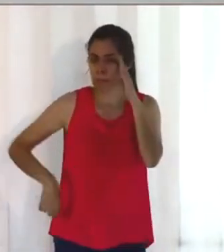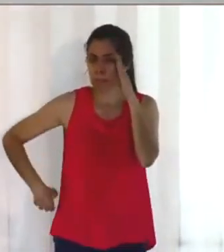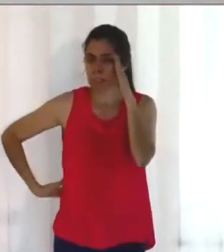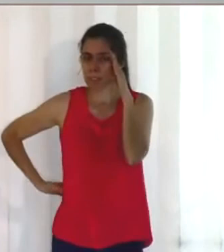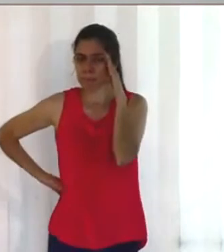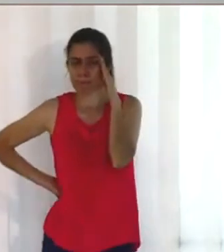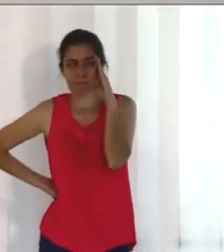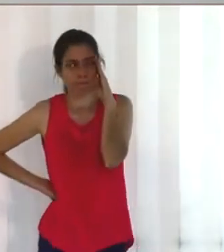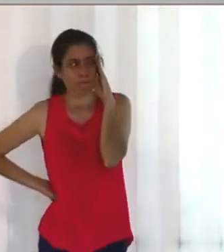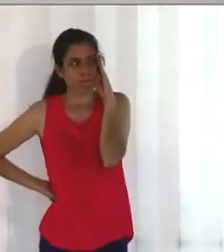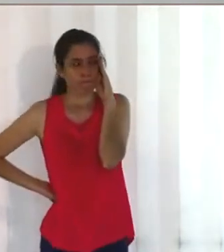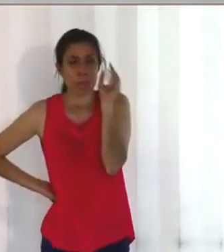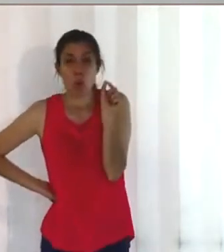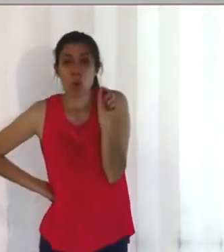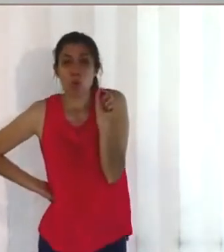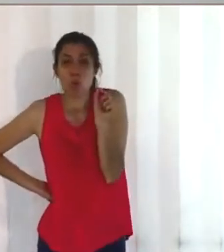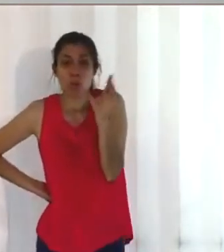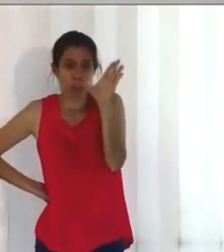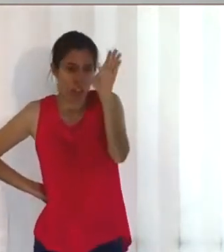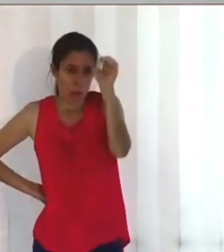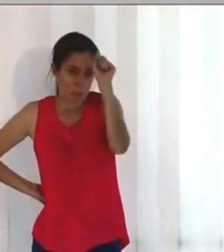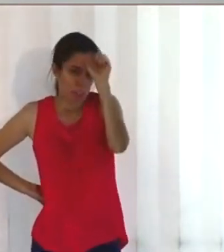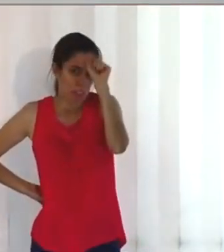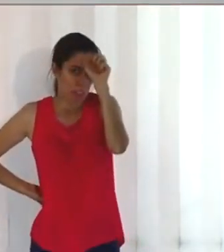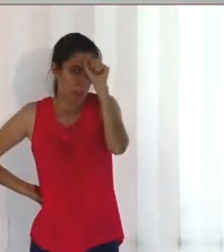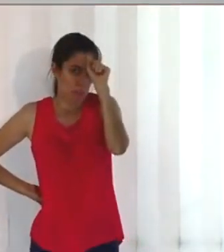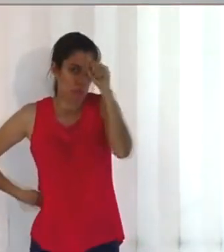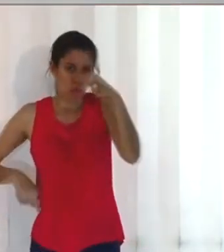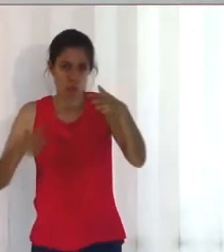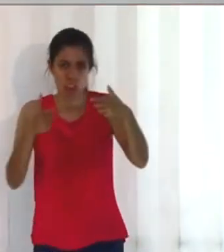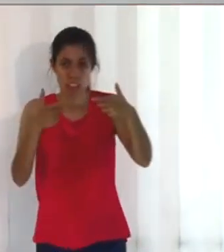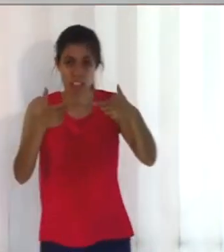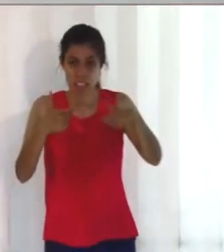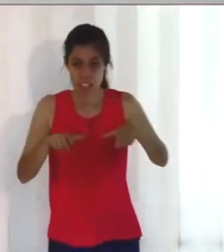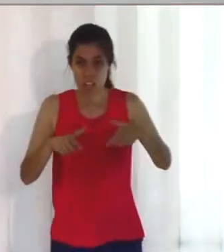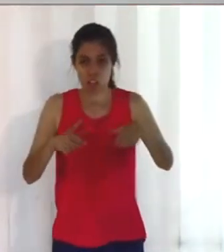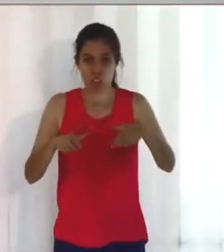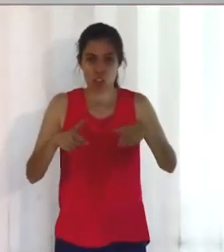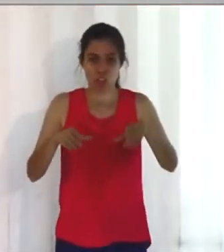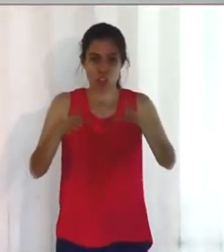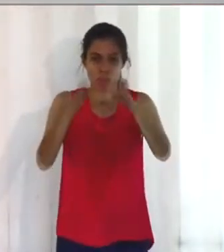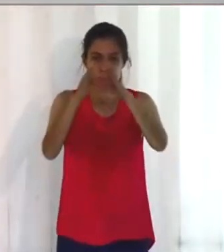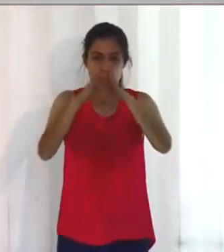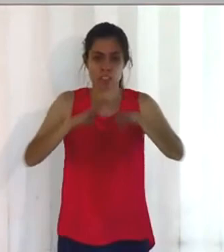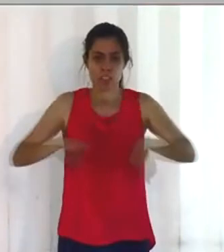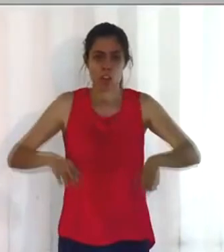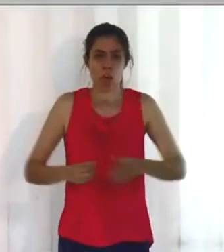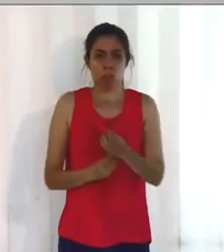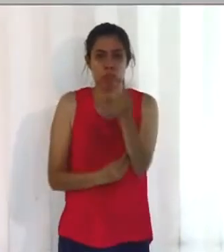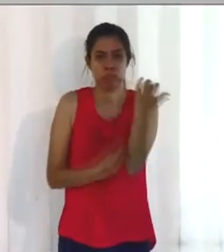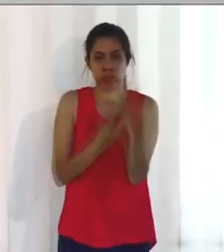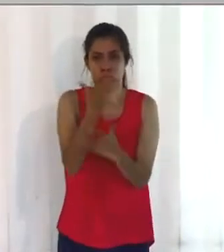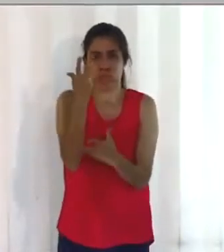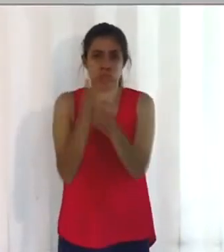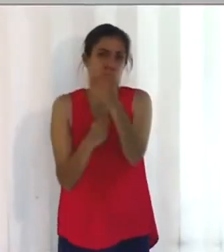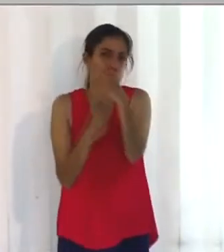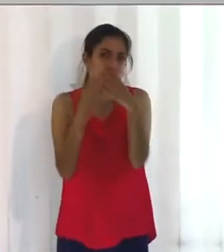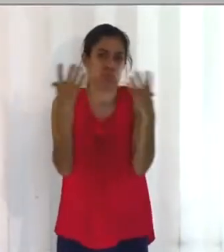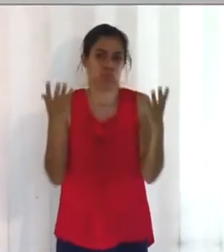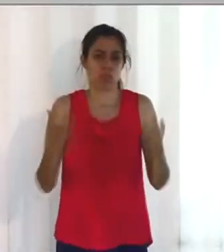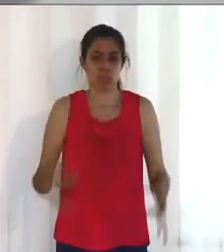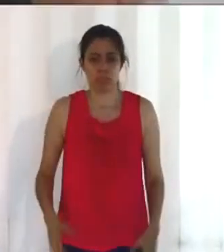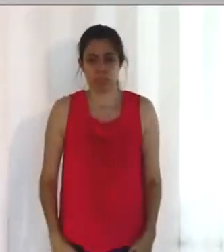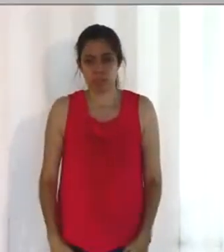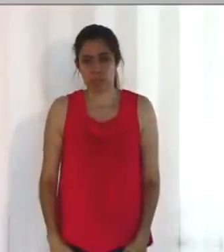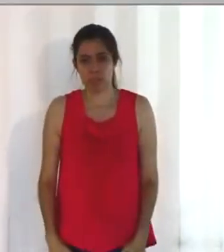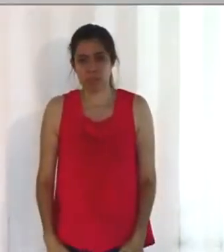que nós aprendemos do Vesúvio sobre Pompeia? 3 milhões de pessoas estão lá agora, esperando,